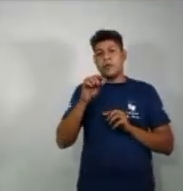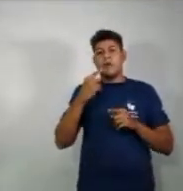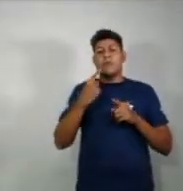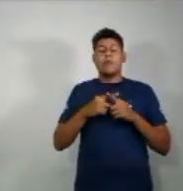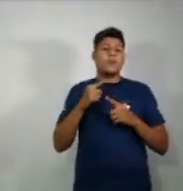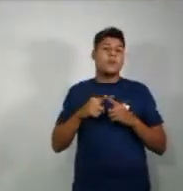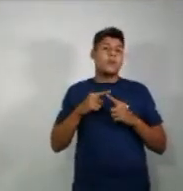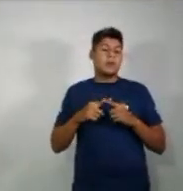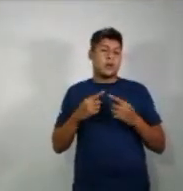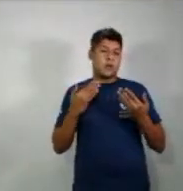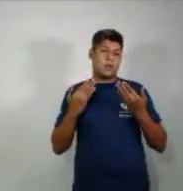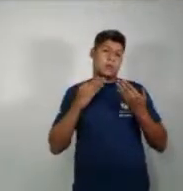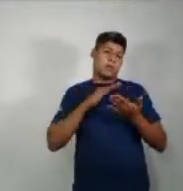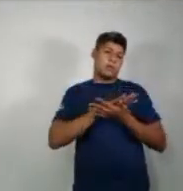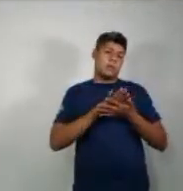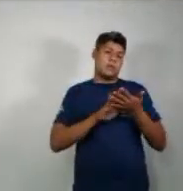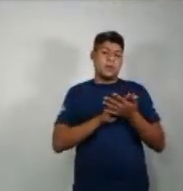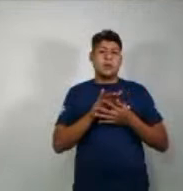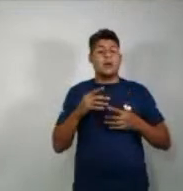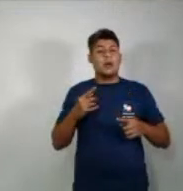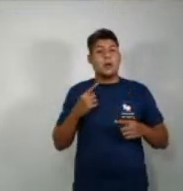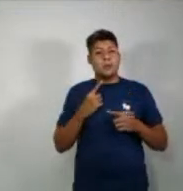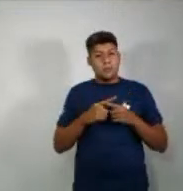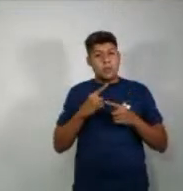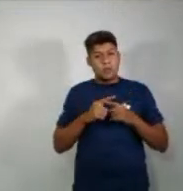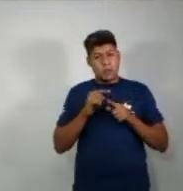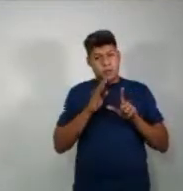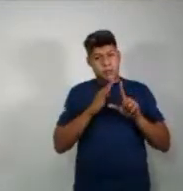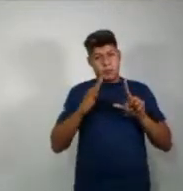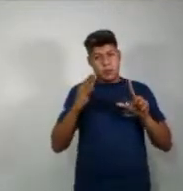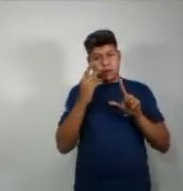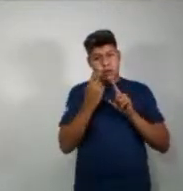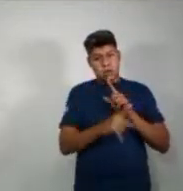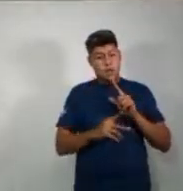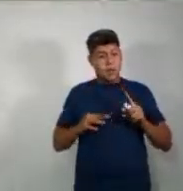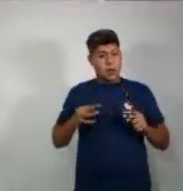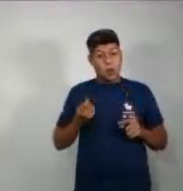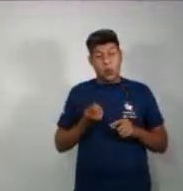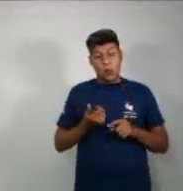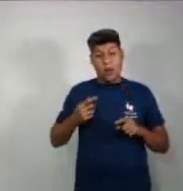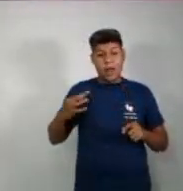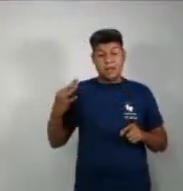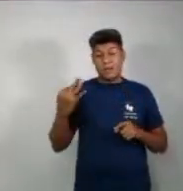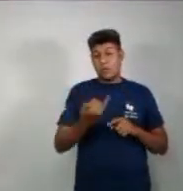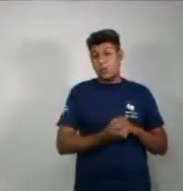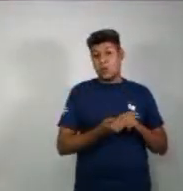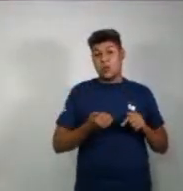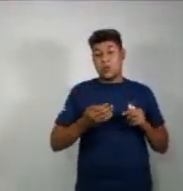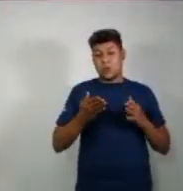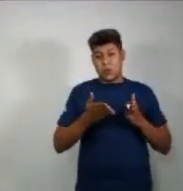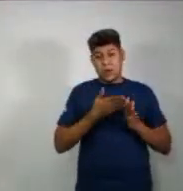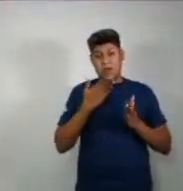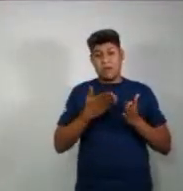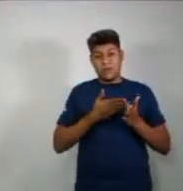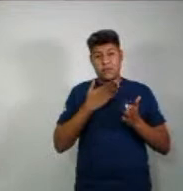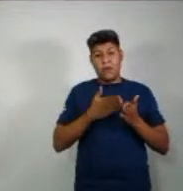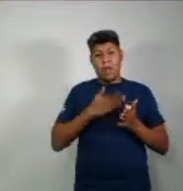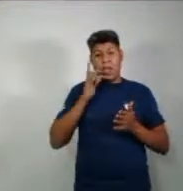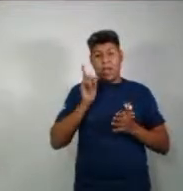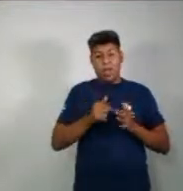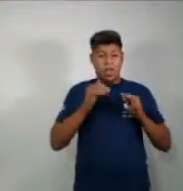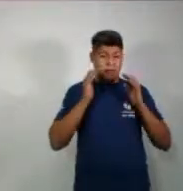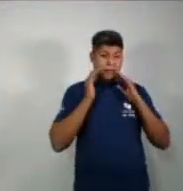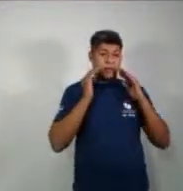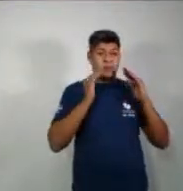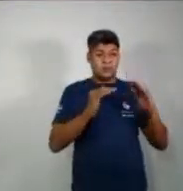contado, mas porque nessa biblioteca deles, quase todos os livros são dedicados